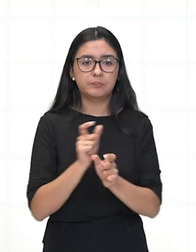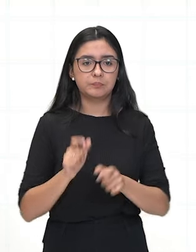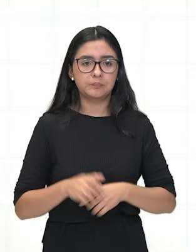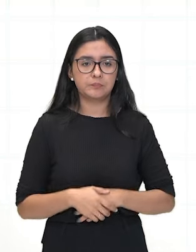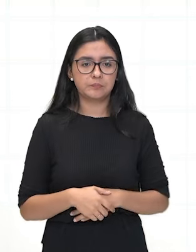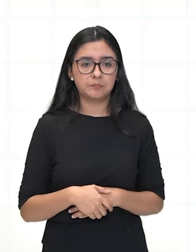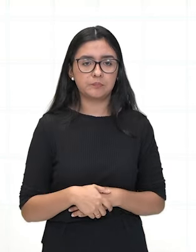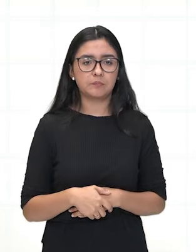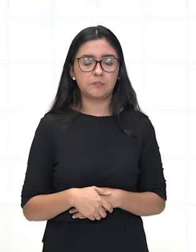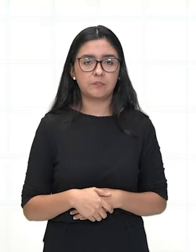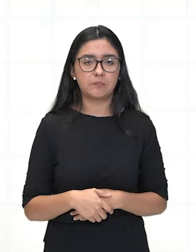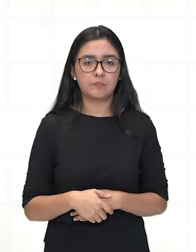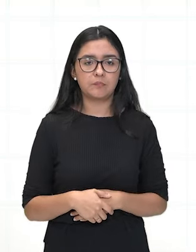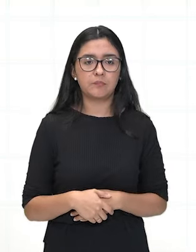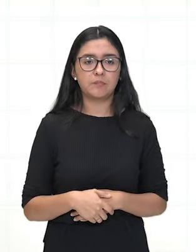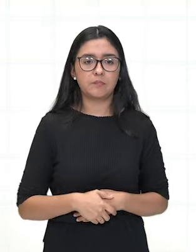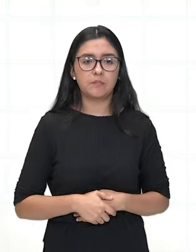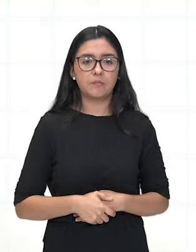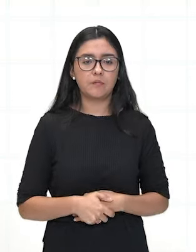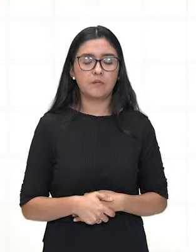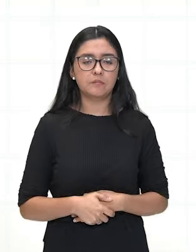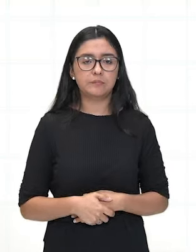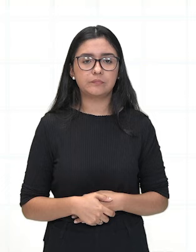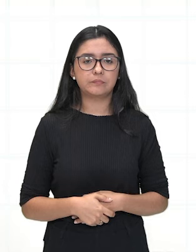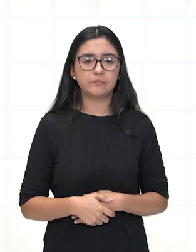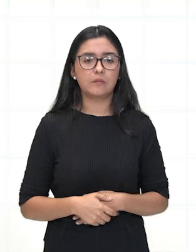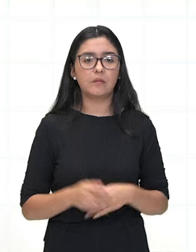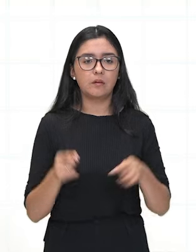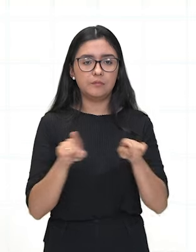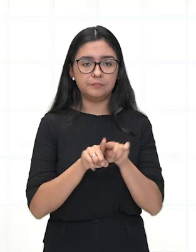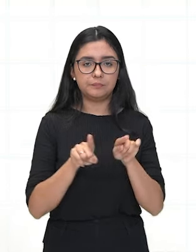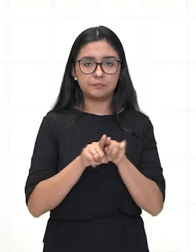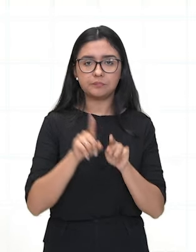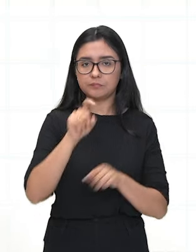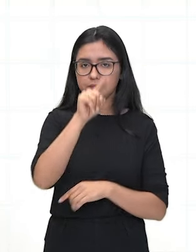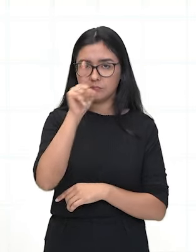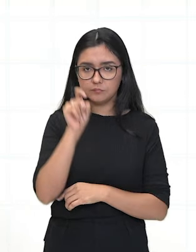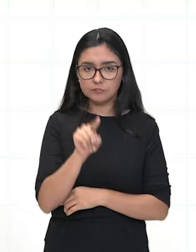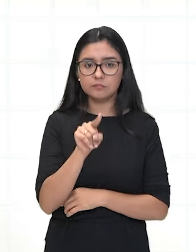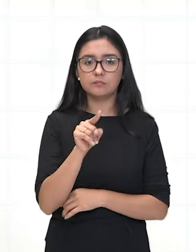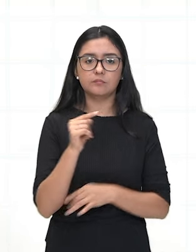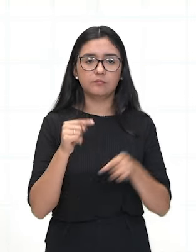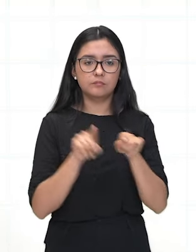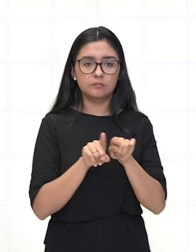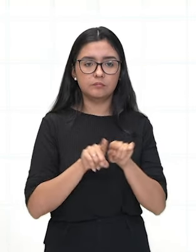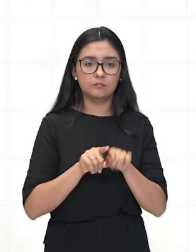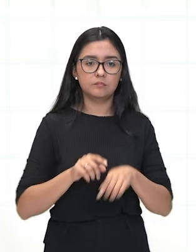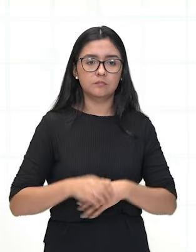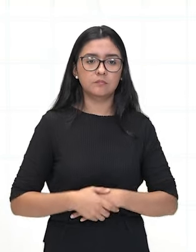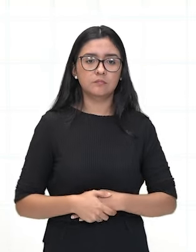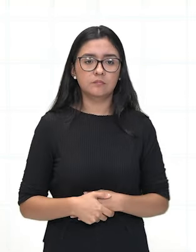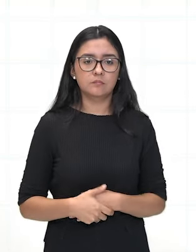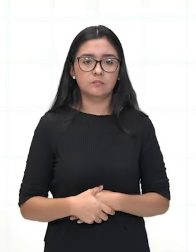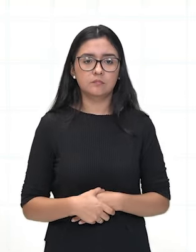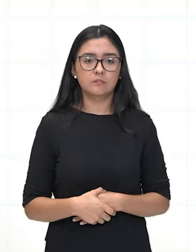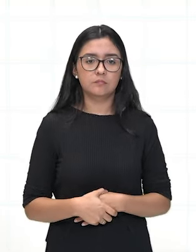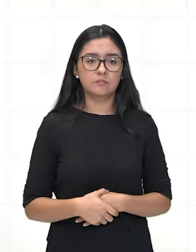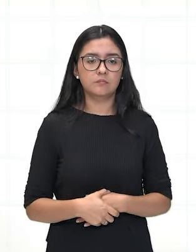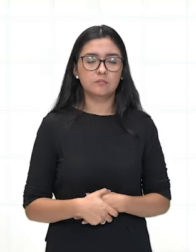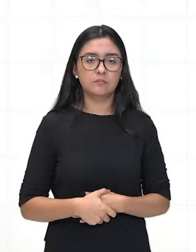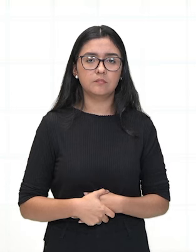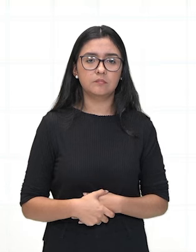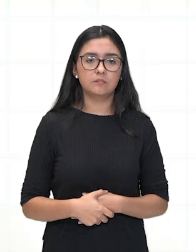the workers home então interrogativa the workers né que é